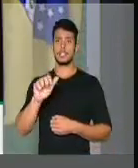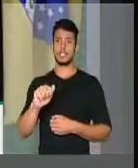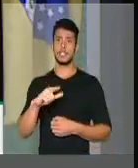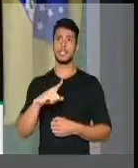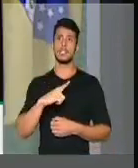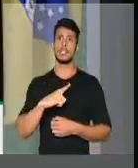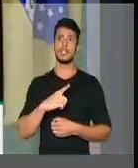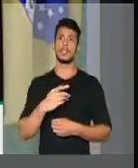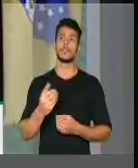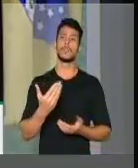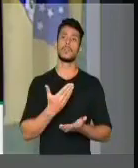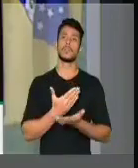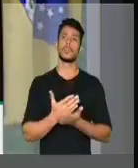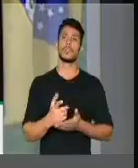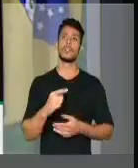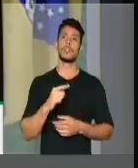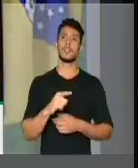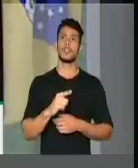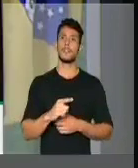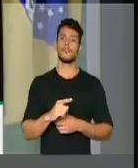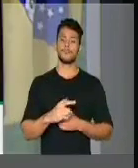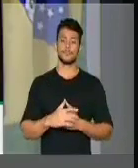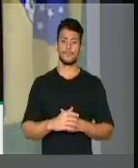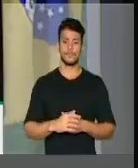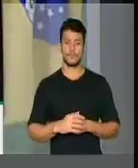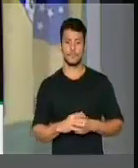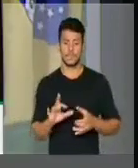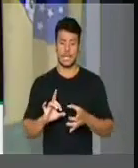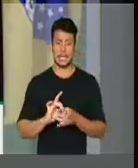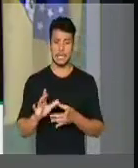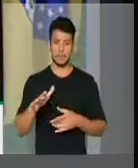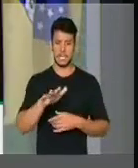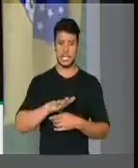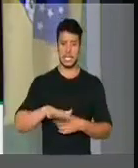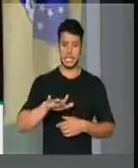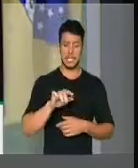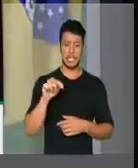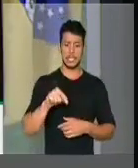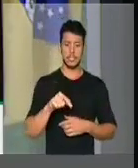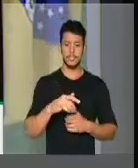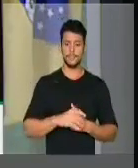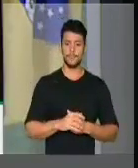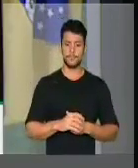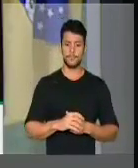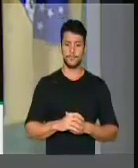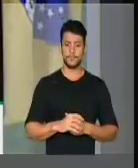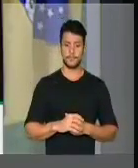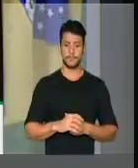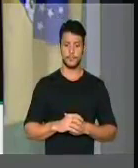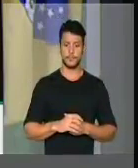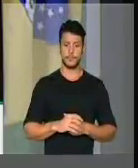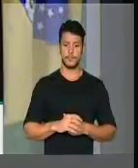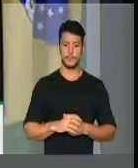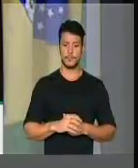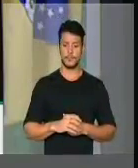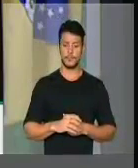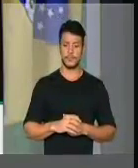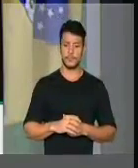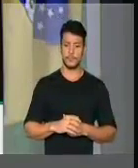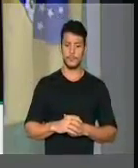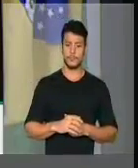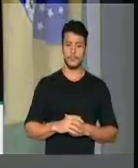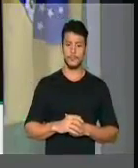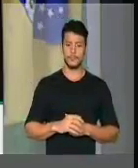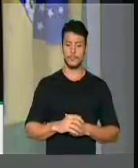a criação do Estado de Gurgueia, de uma forma de liberar aquela região de esquecimento que vive. De uma experiência pessoal do